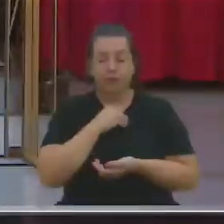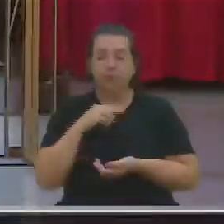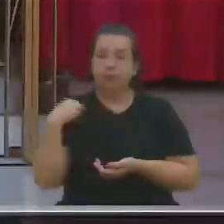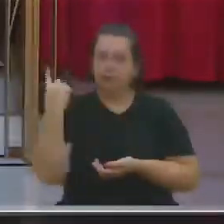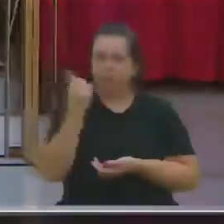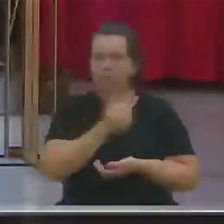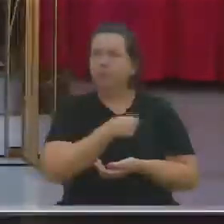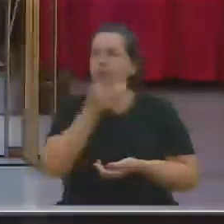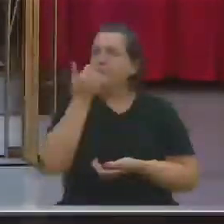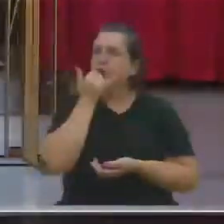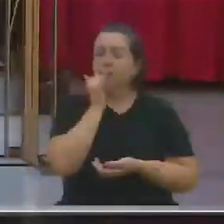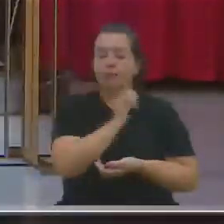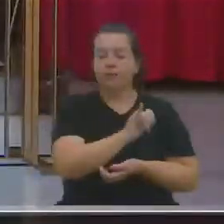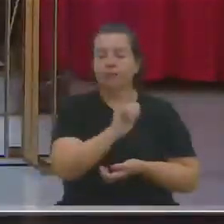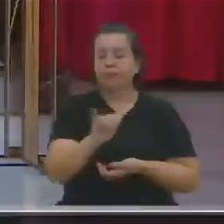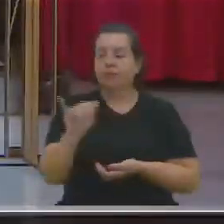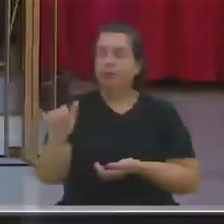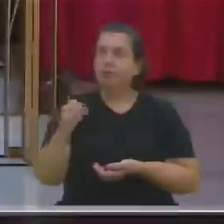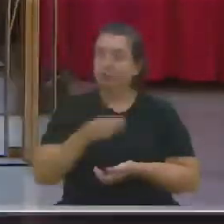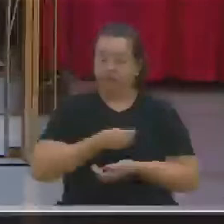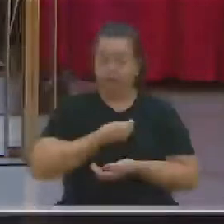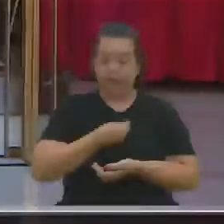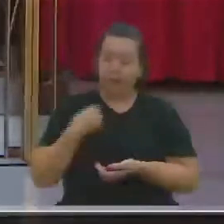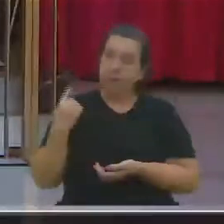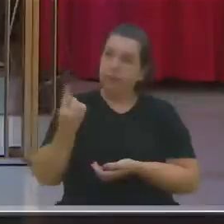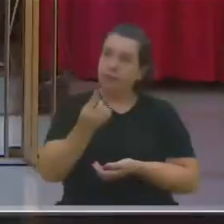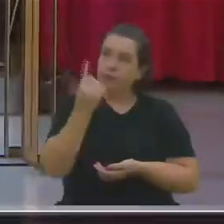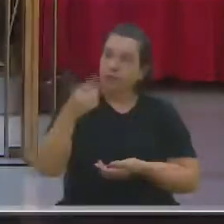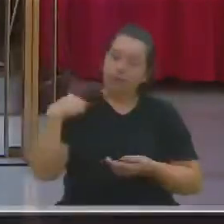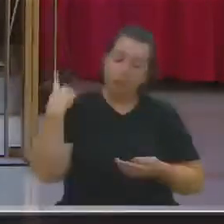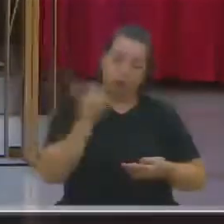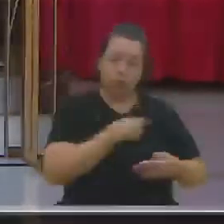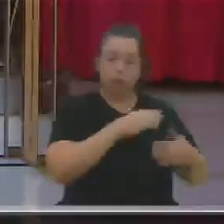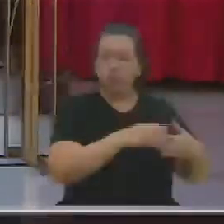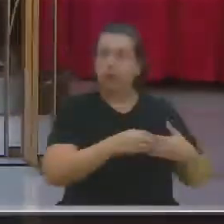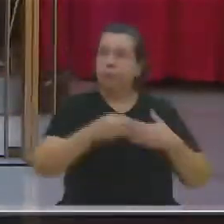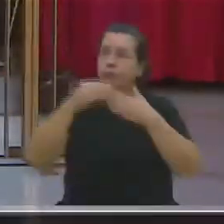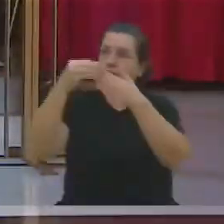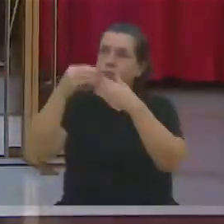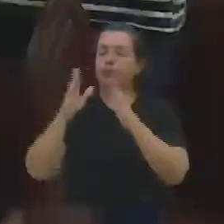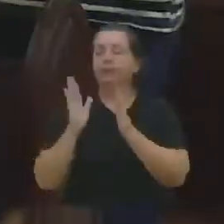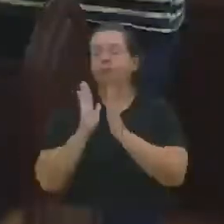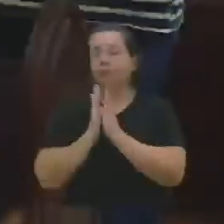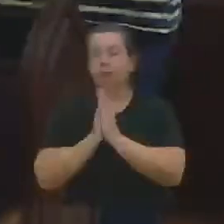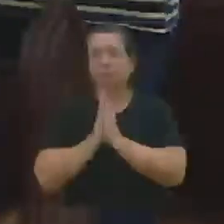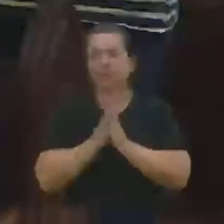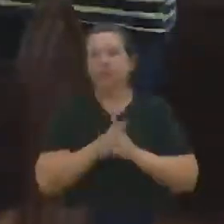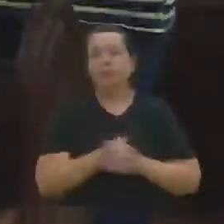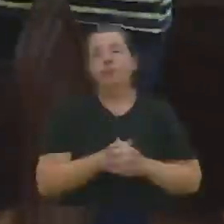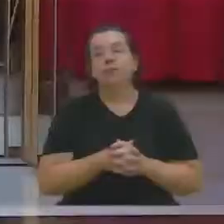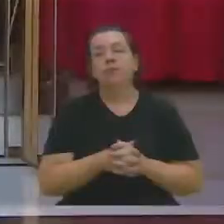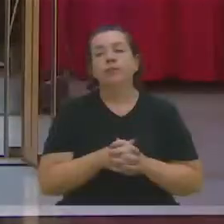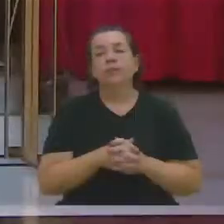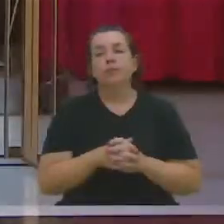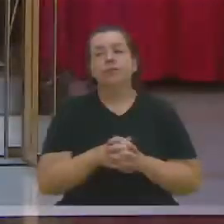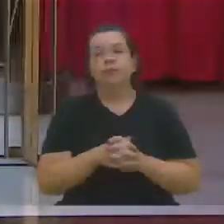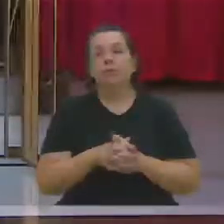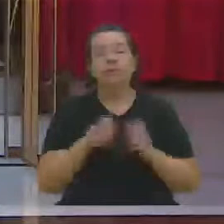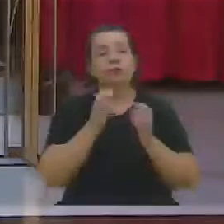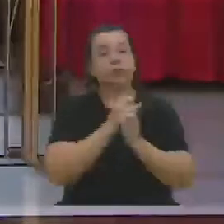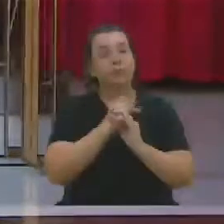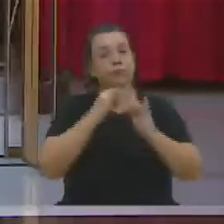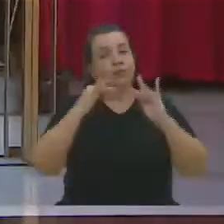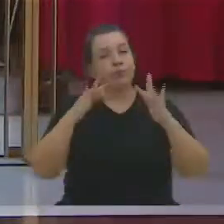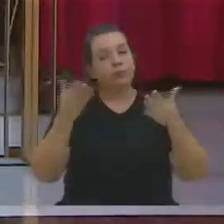os nossos pecados, nos conduza à vida eterna. Amém. Entoemos